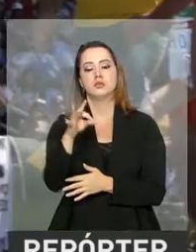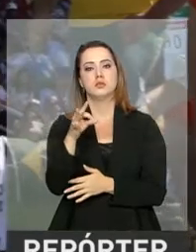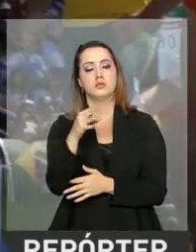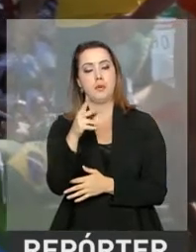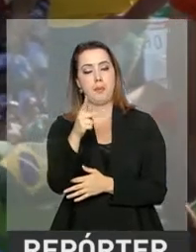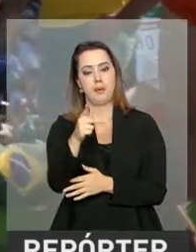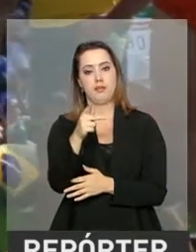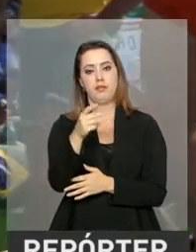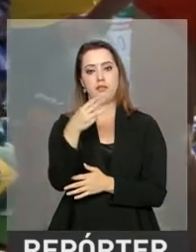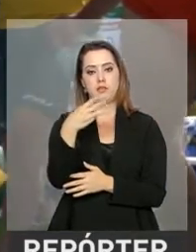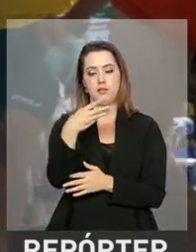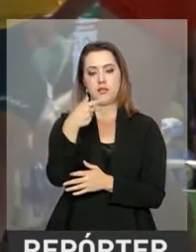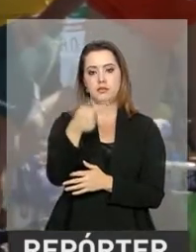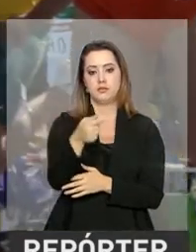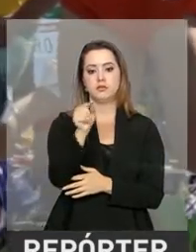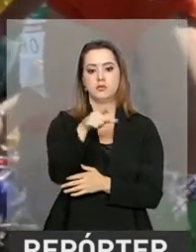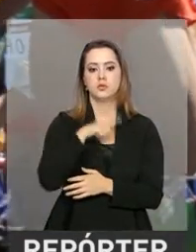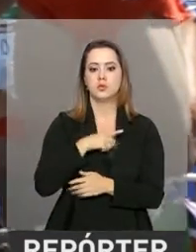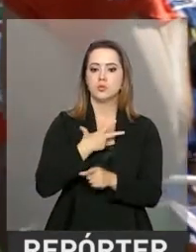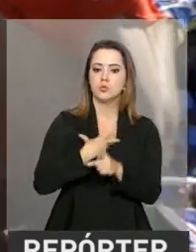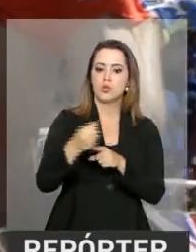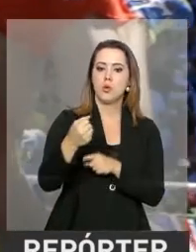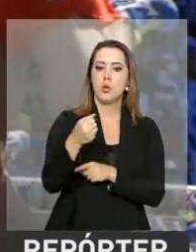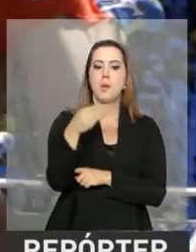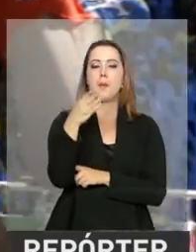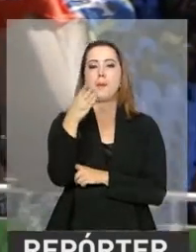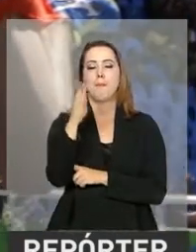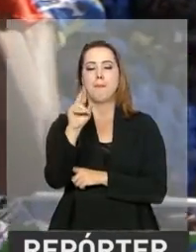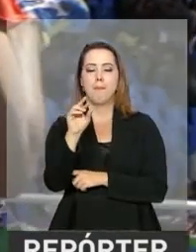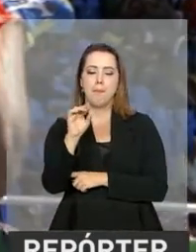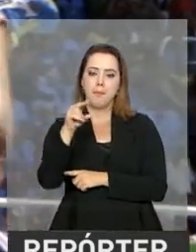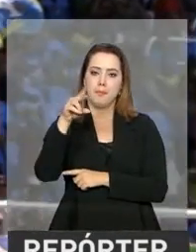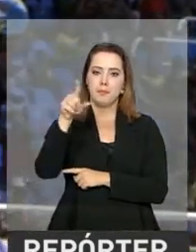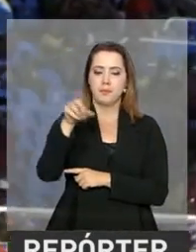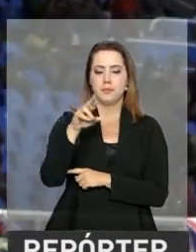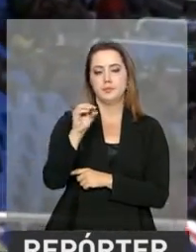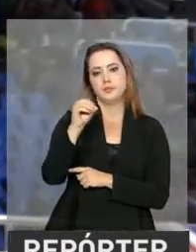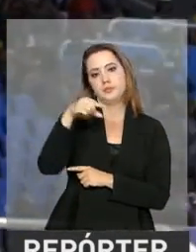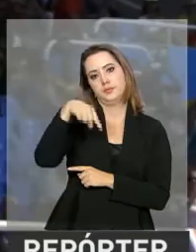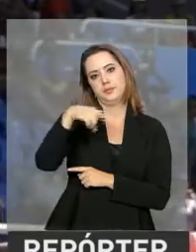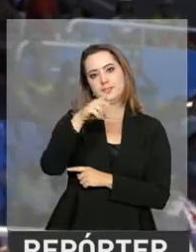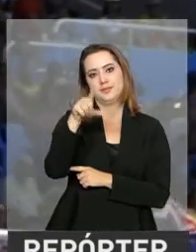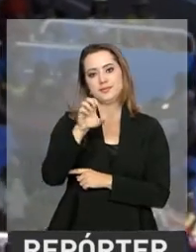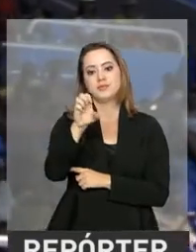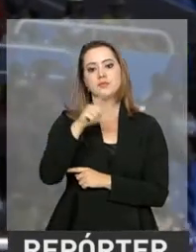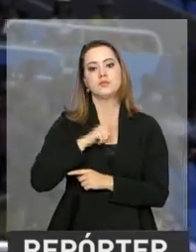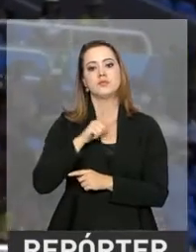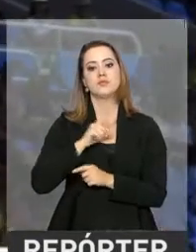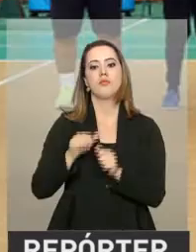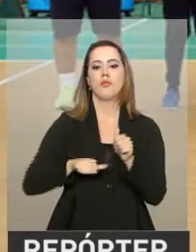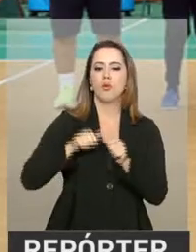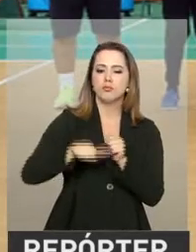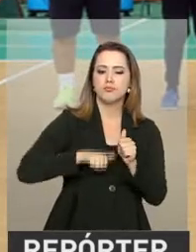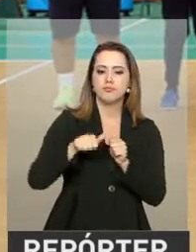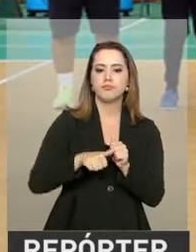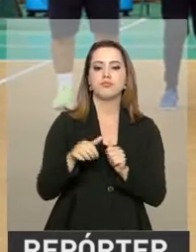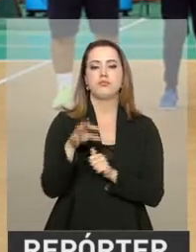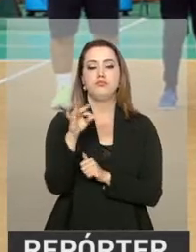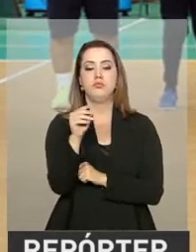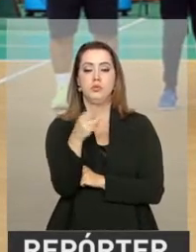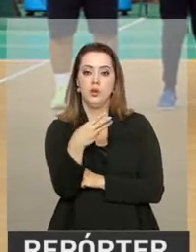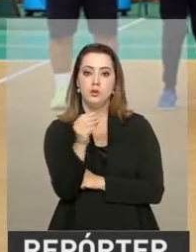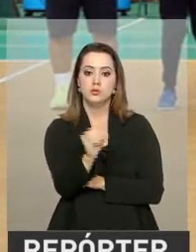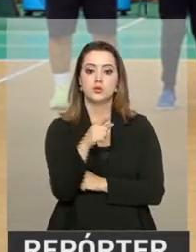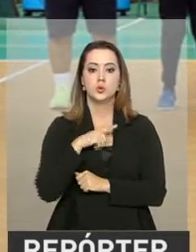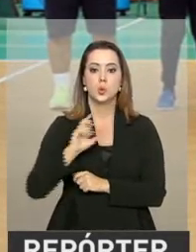uma medalha de bronze para Edson Pinheiro nos 100 metros rasos masculino, classe T38. No golbol,